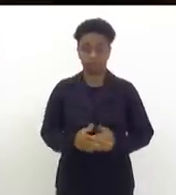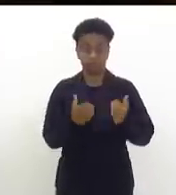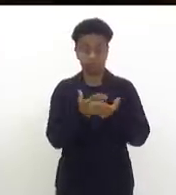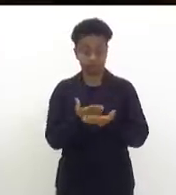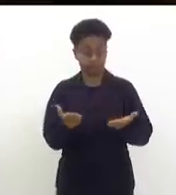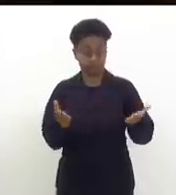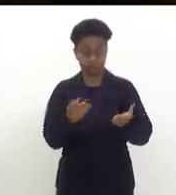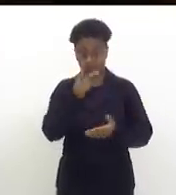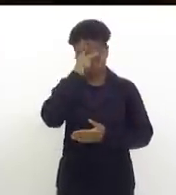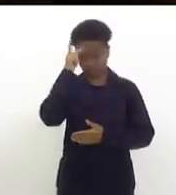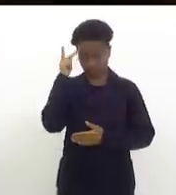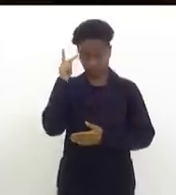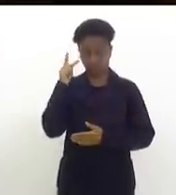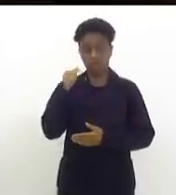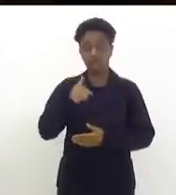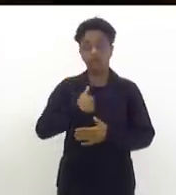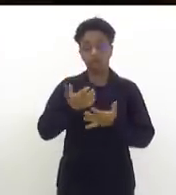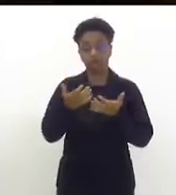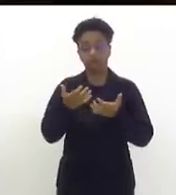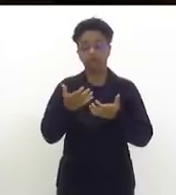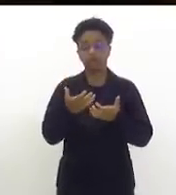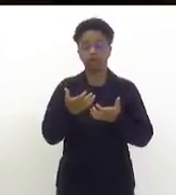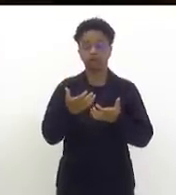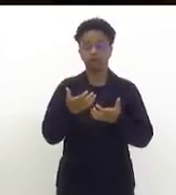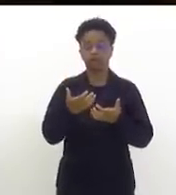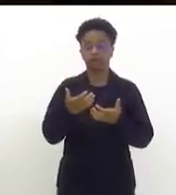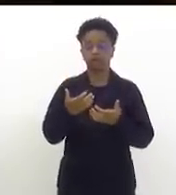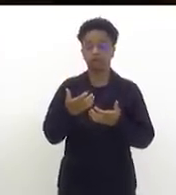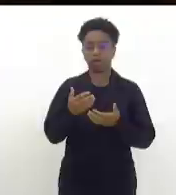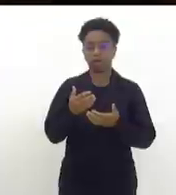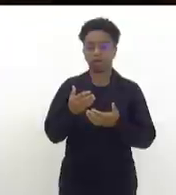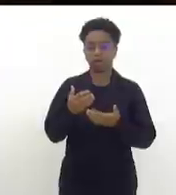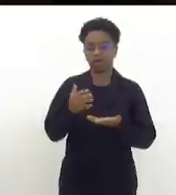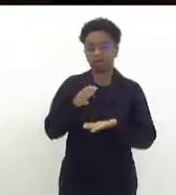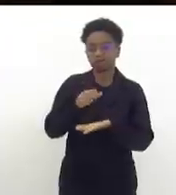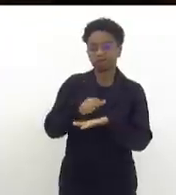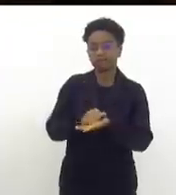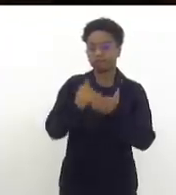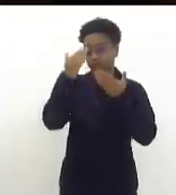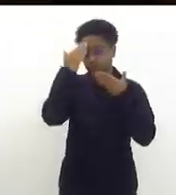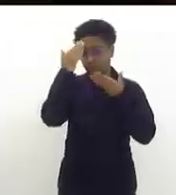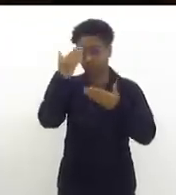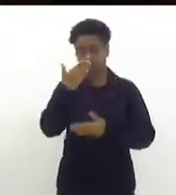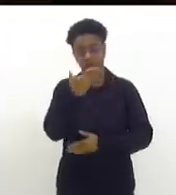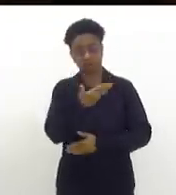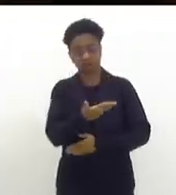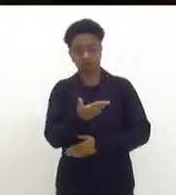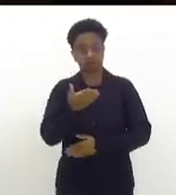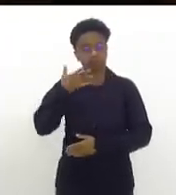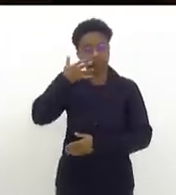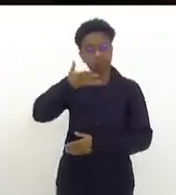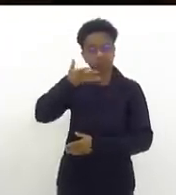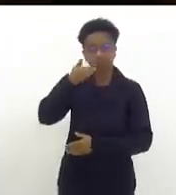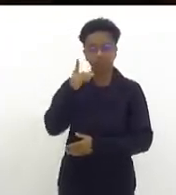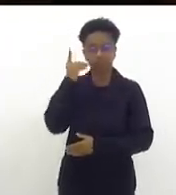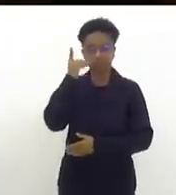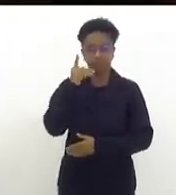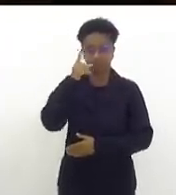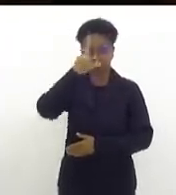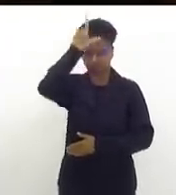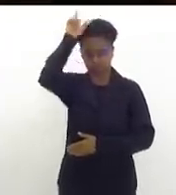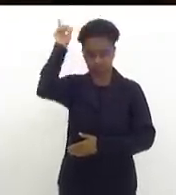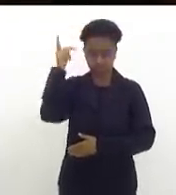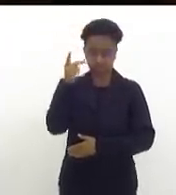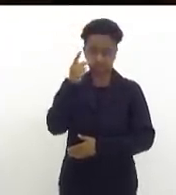quero aqui registrar a minha gratidão as palavras do nobre querido Deputado